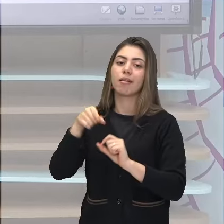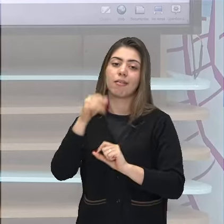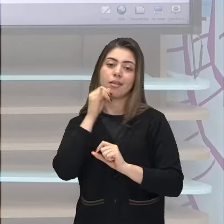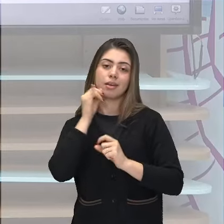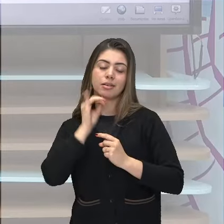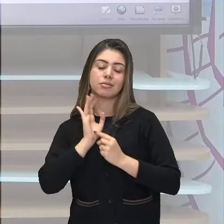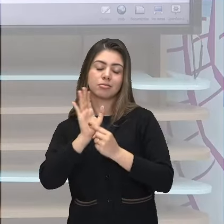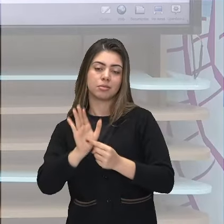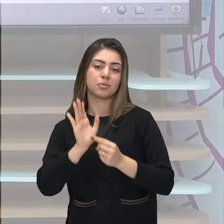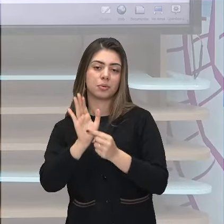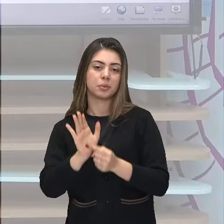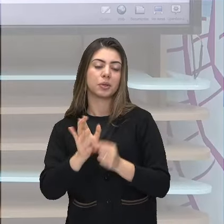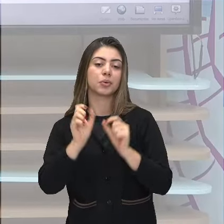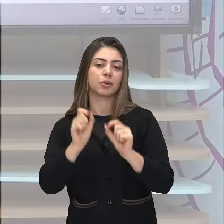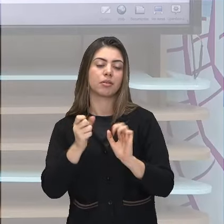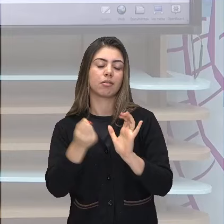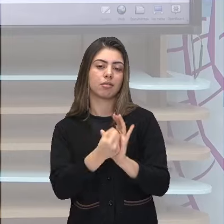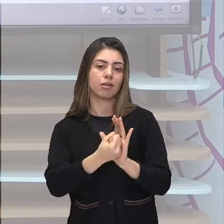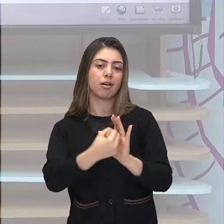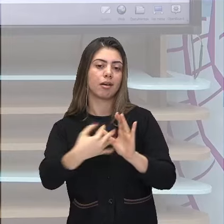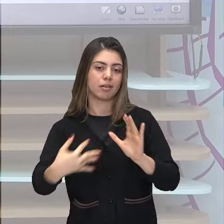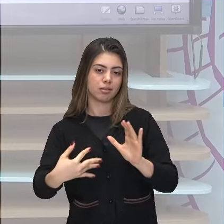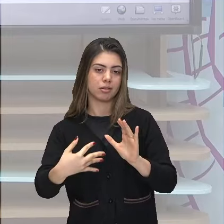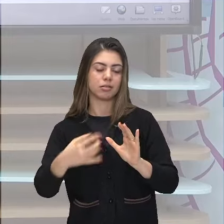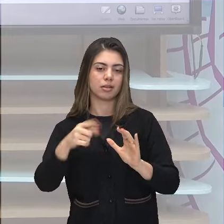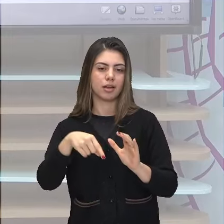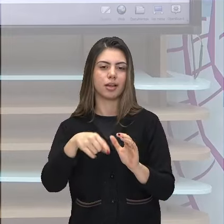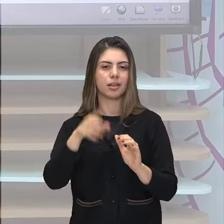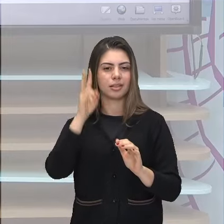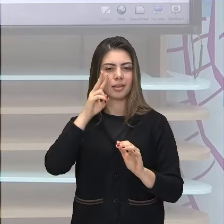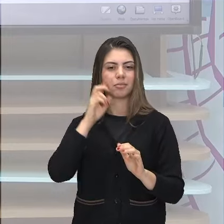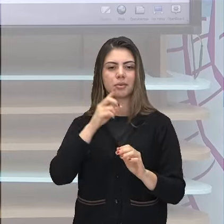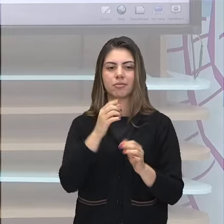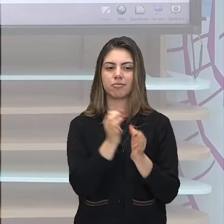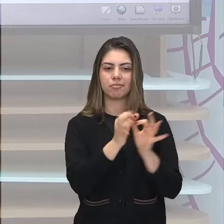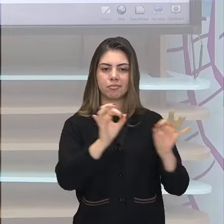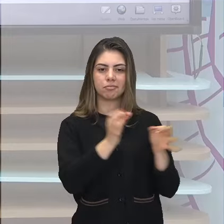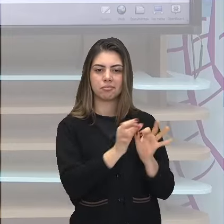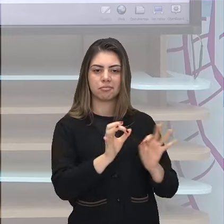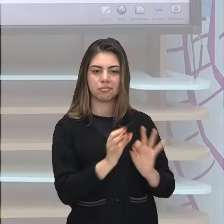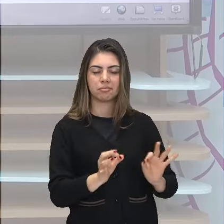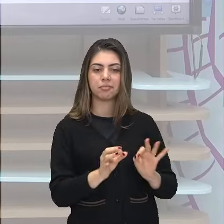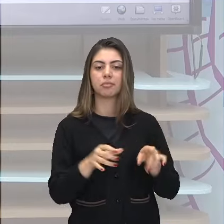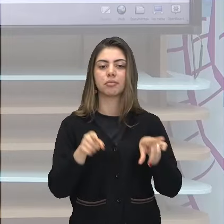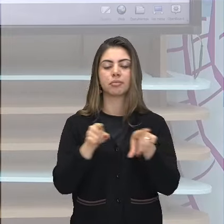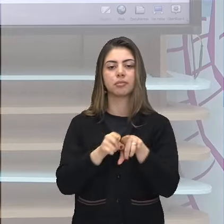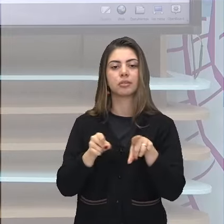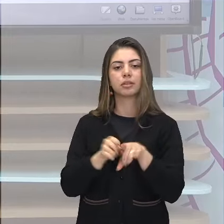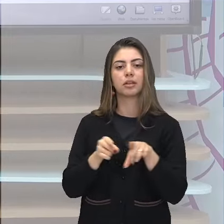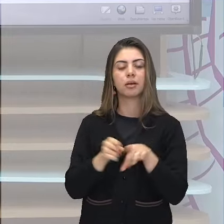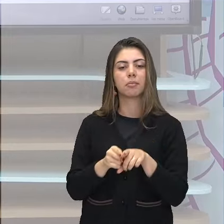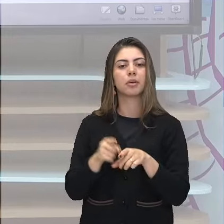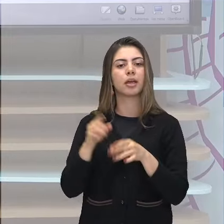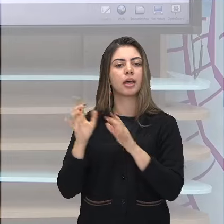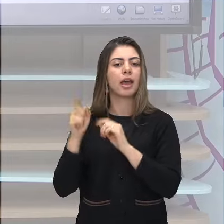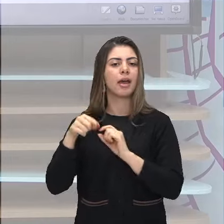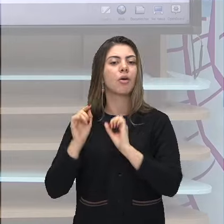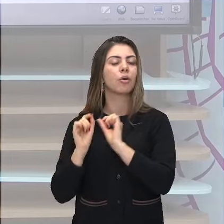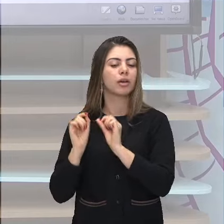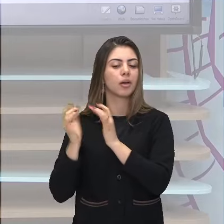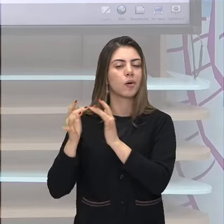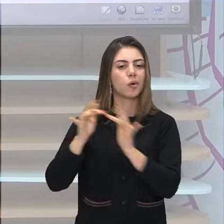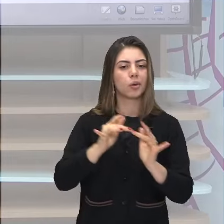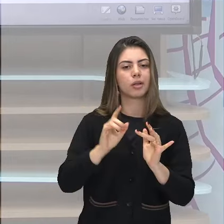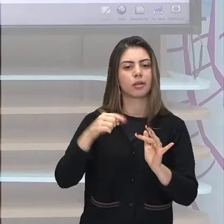exemplos particulares, que foi aquelas primeiras frases, como também dentro do contexto que